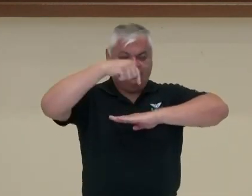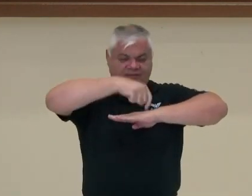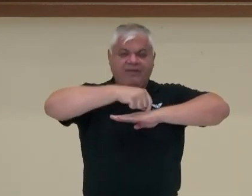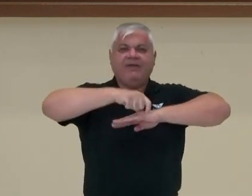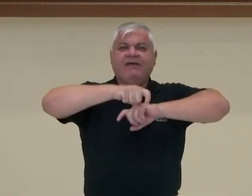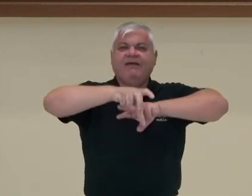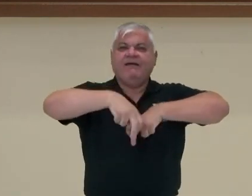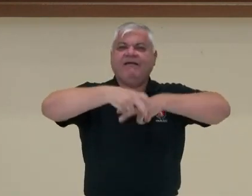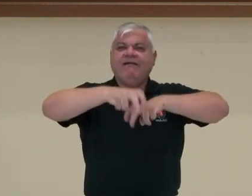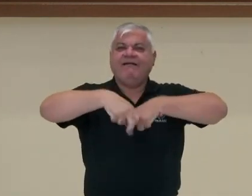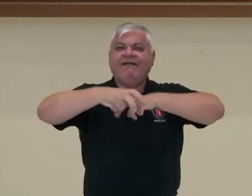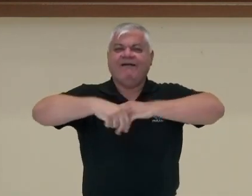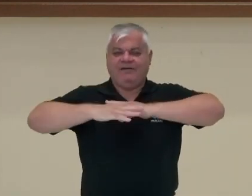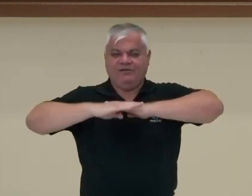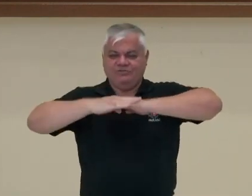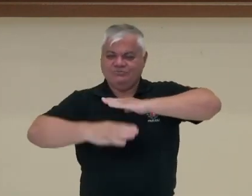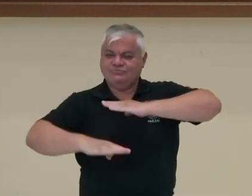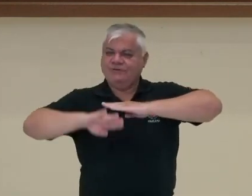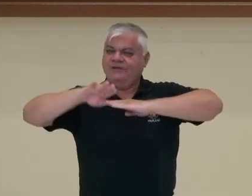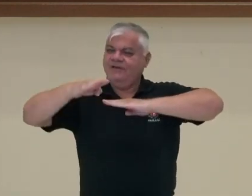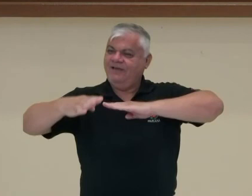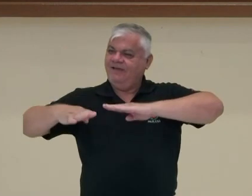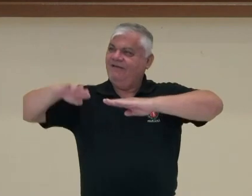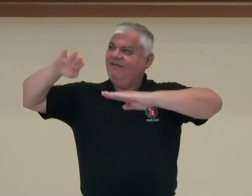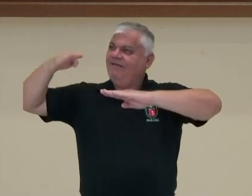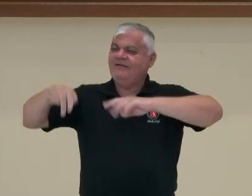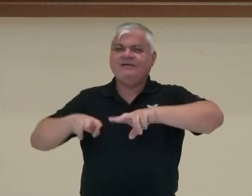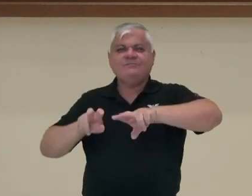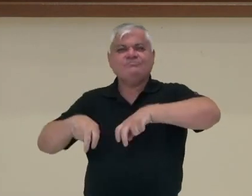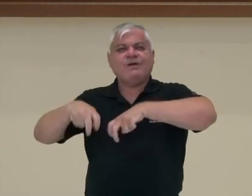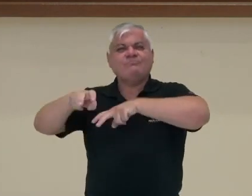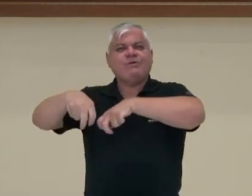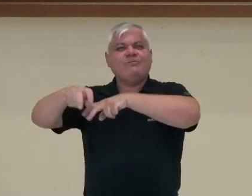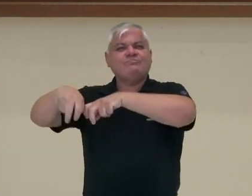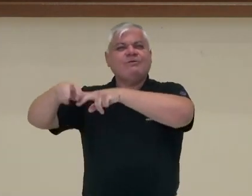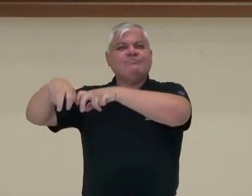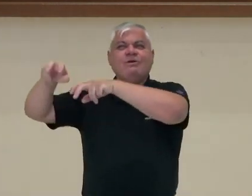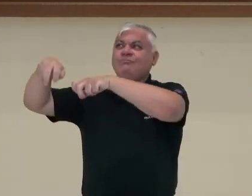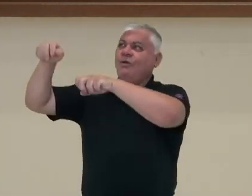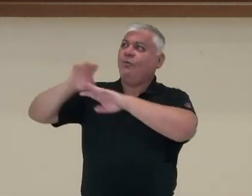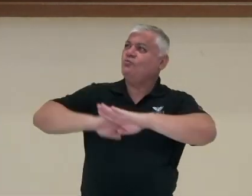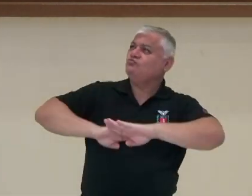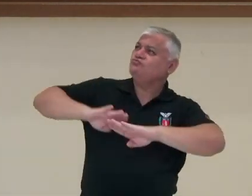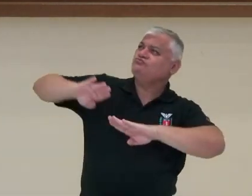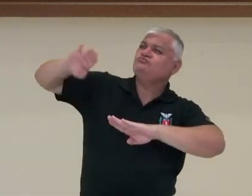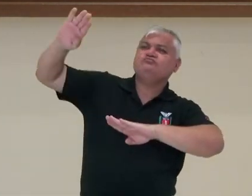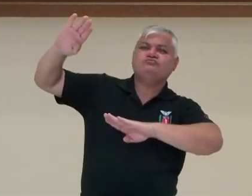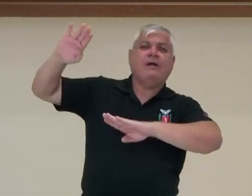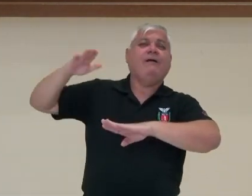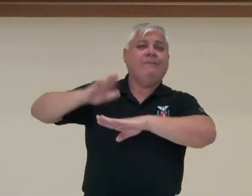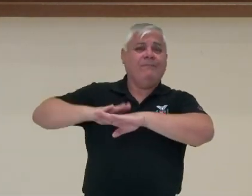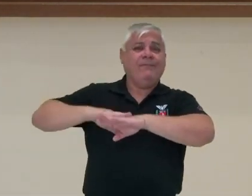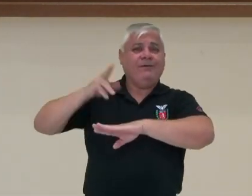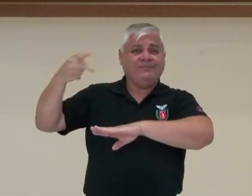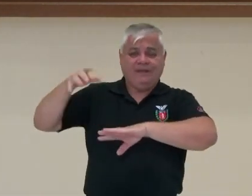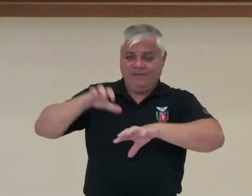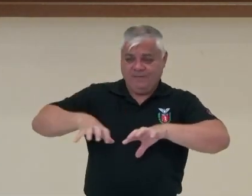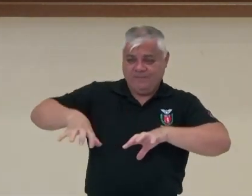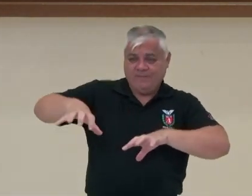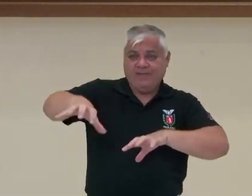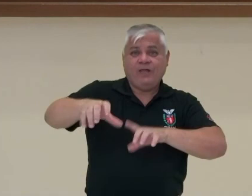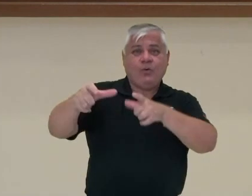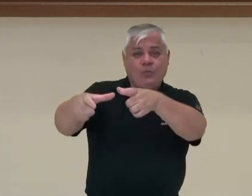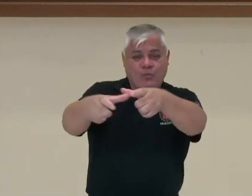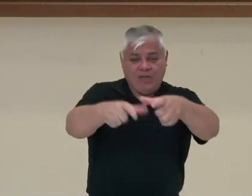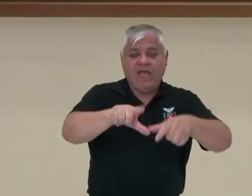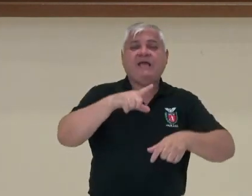agricultura, formaram cidades, era dividida por regiões administrativas autônomas, né? Cada região então